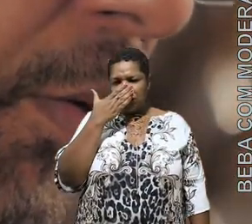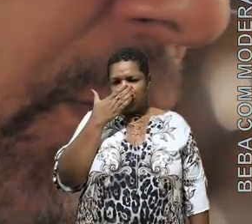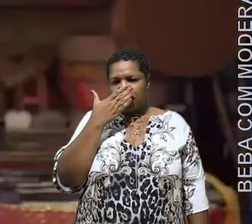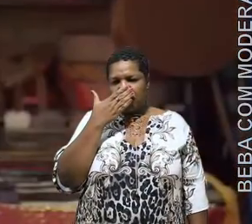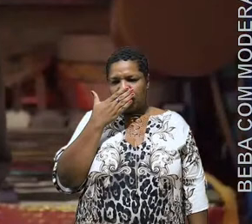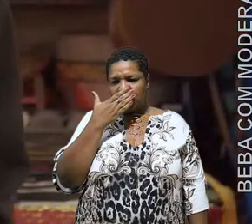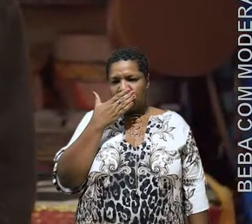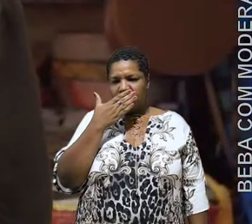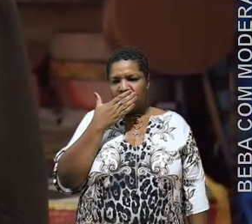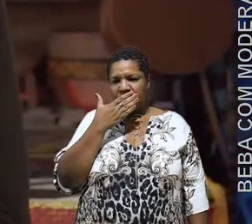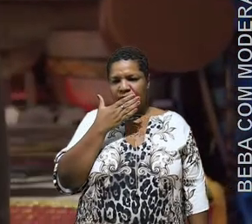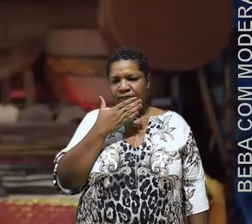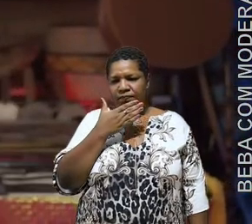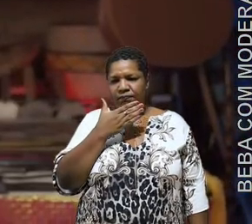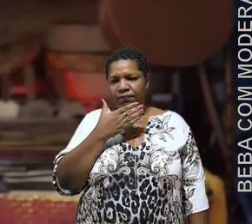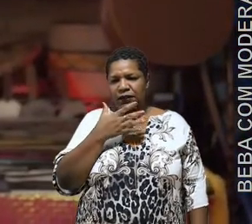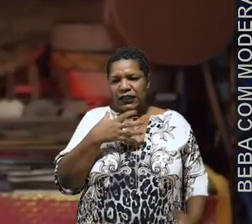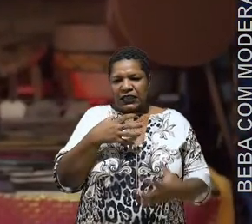impressão